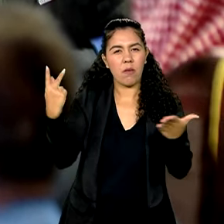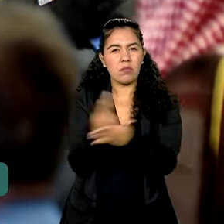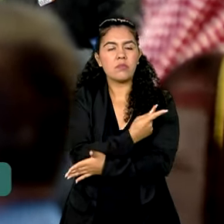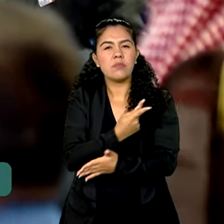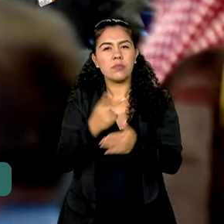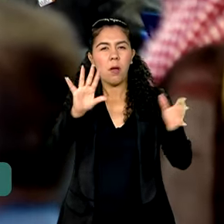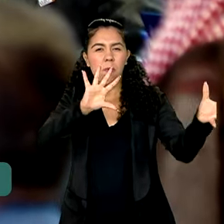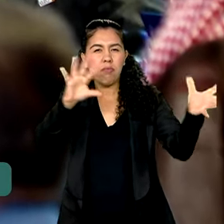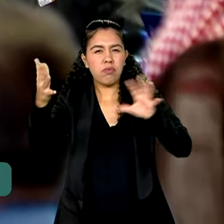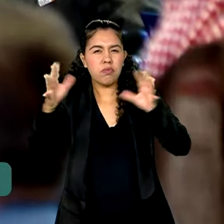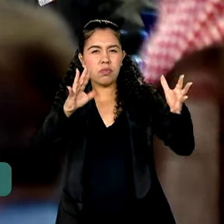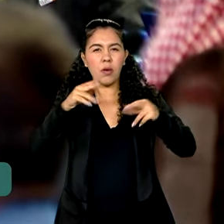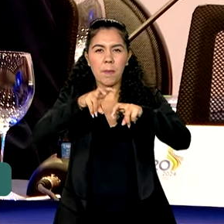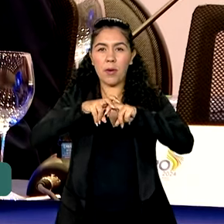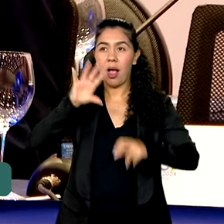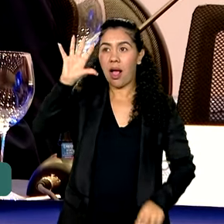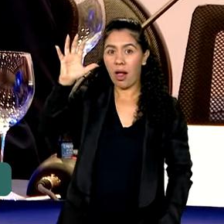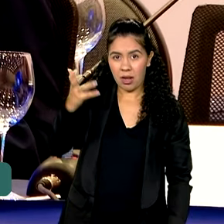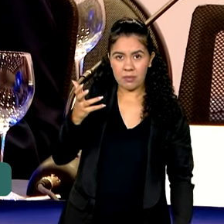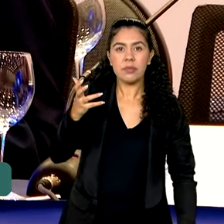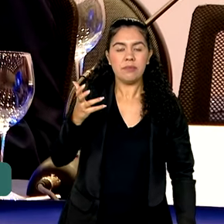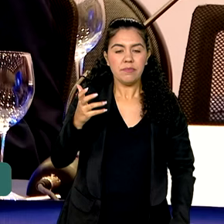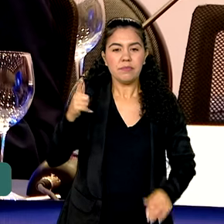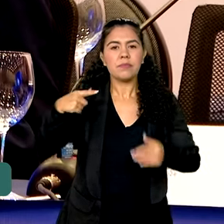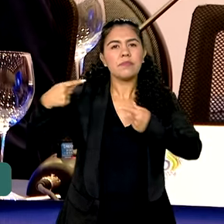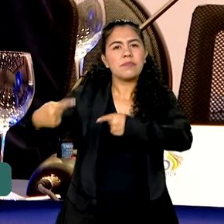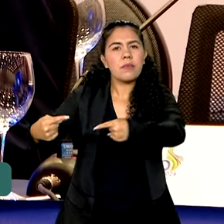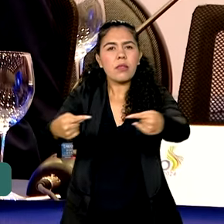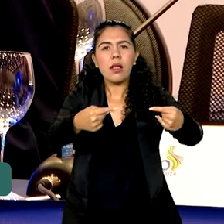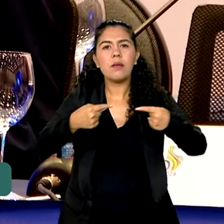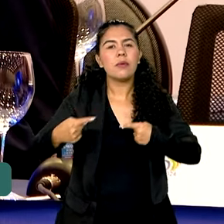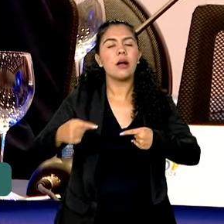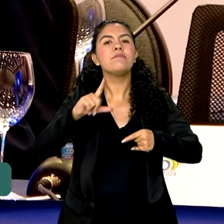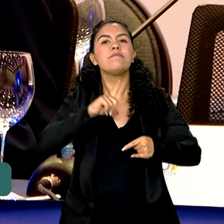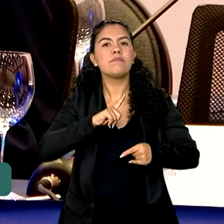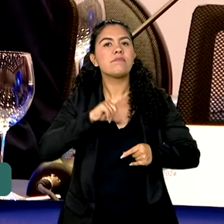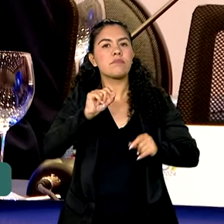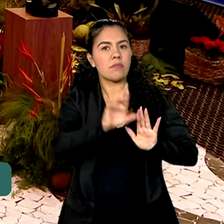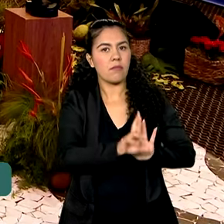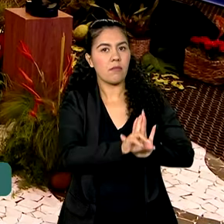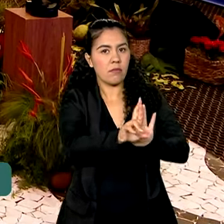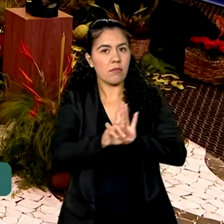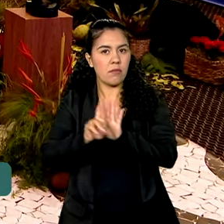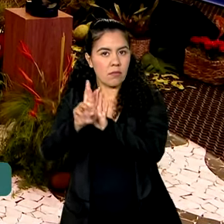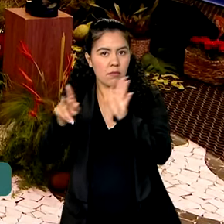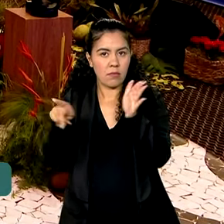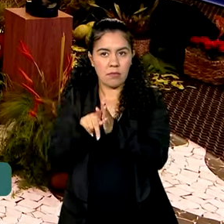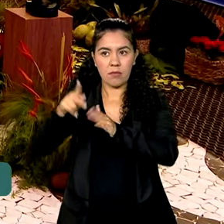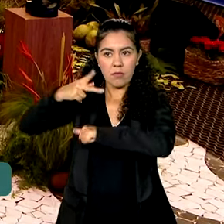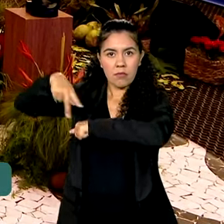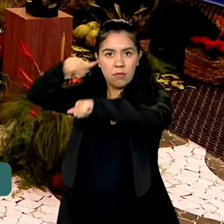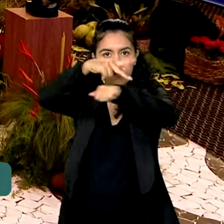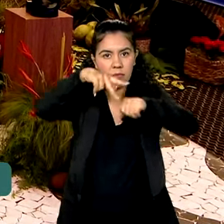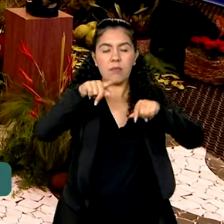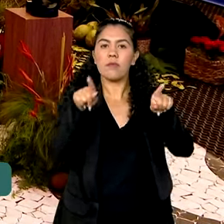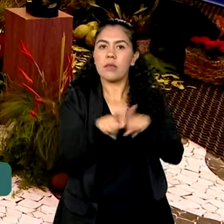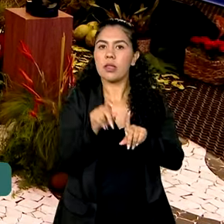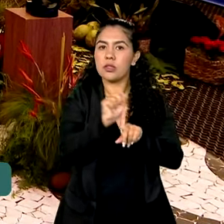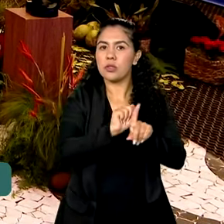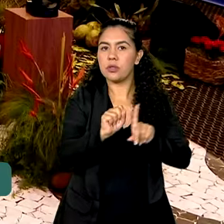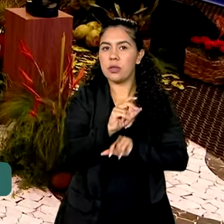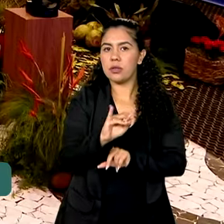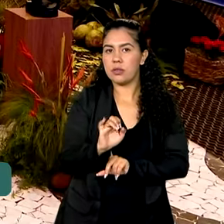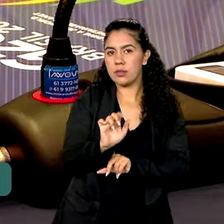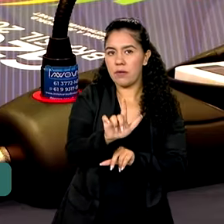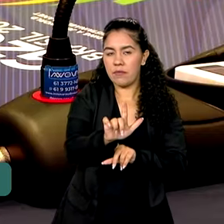por conta de mudanças climáticas. Os debates contam com representantes de governos e da sociedade civil e fazem